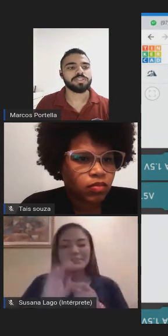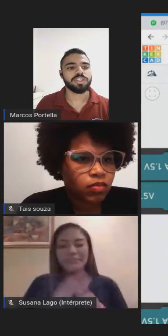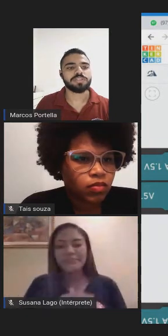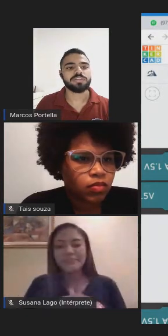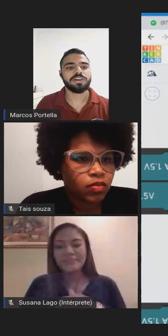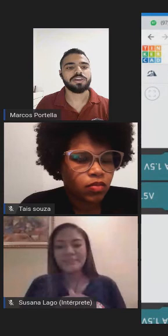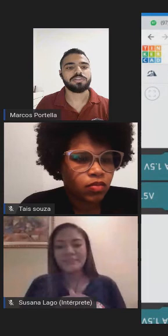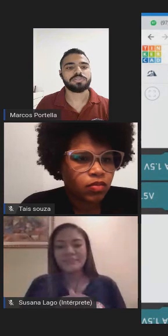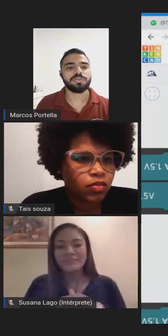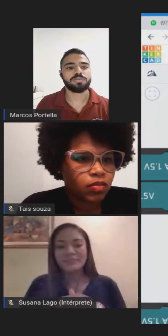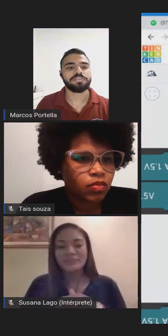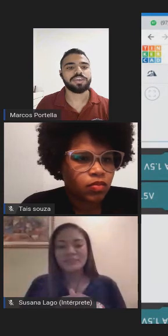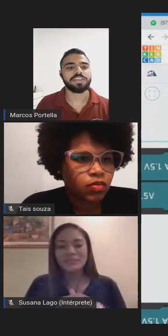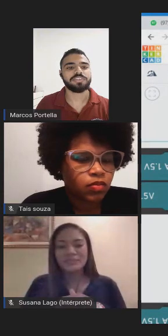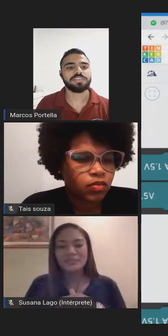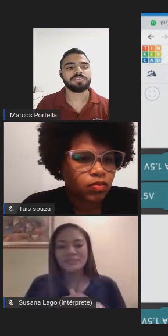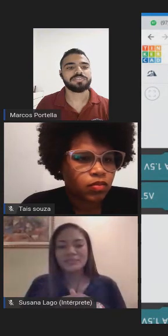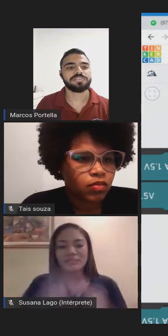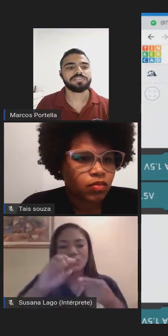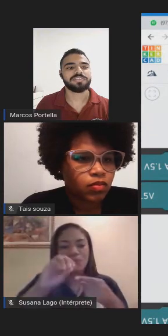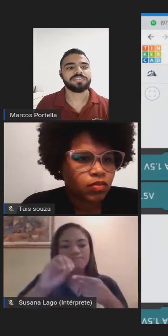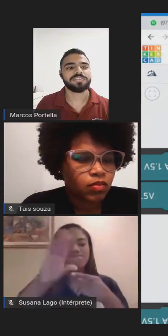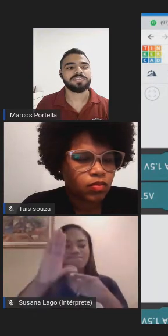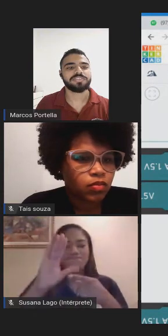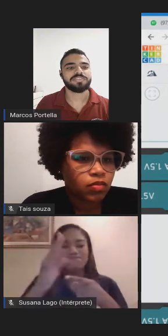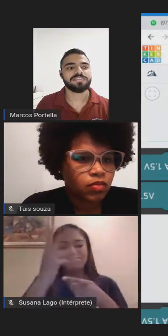Ligar bonitinho, tá? Não quero nenhum circuito mal feito.